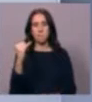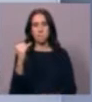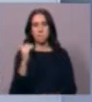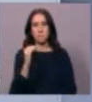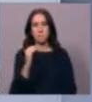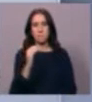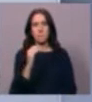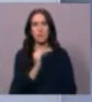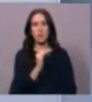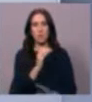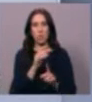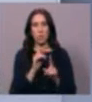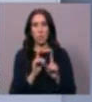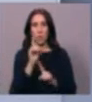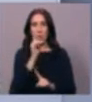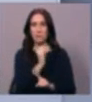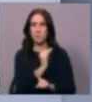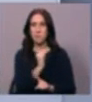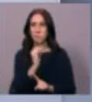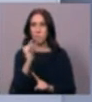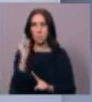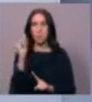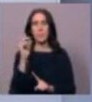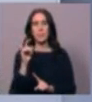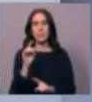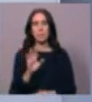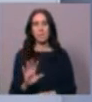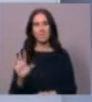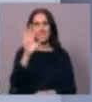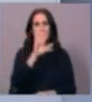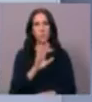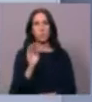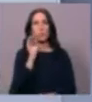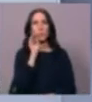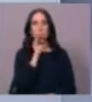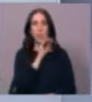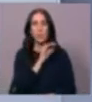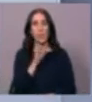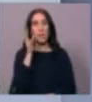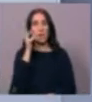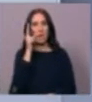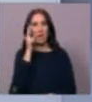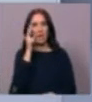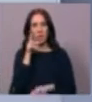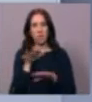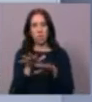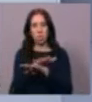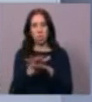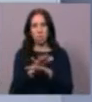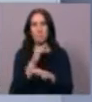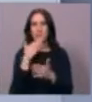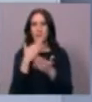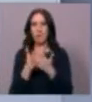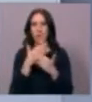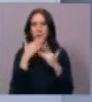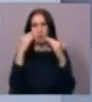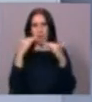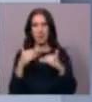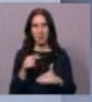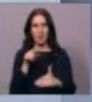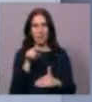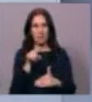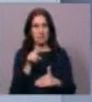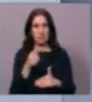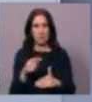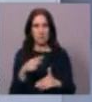gradualmente para norte, e toda esta região, como está muito fria, com este ar quente vai dar neve. É isso que vamos ter aqui na